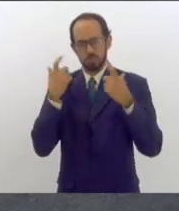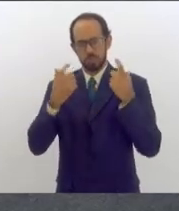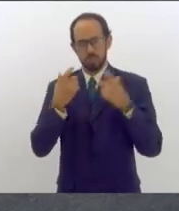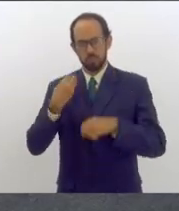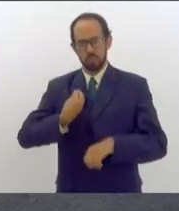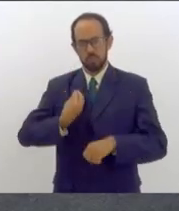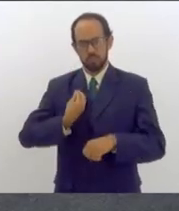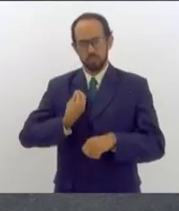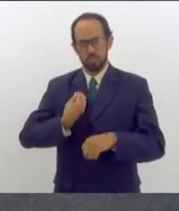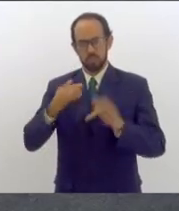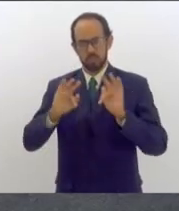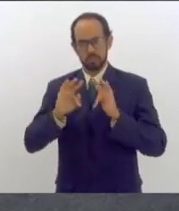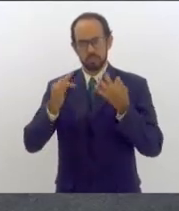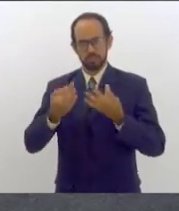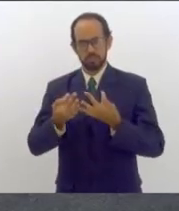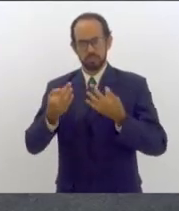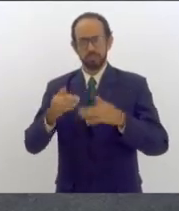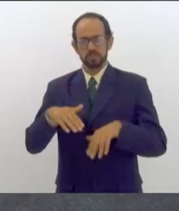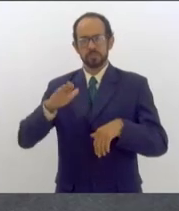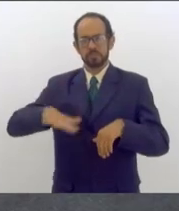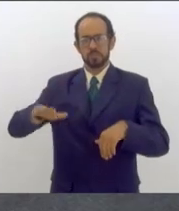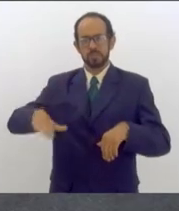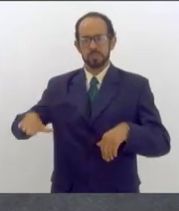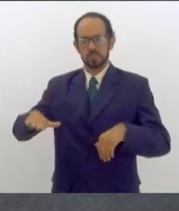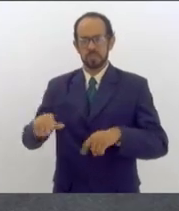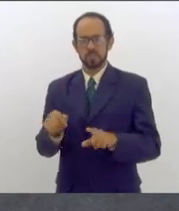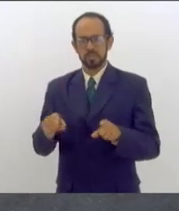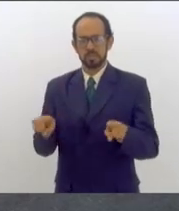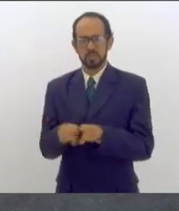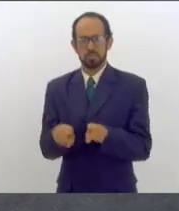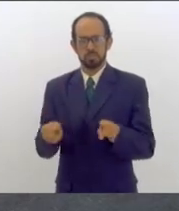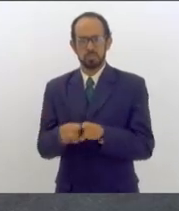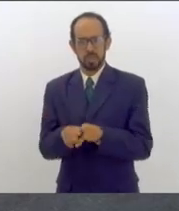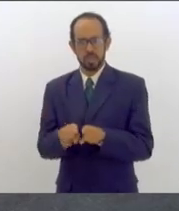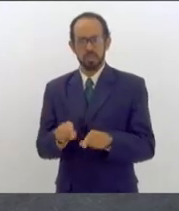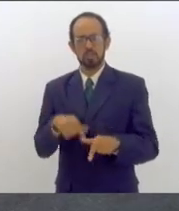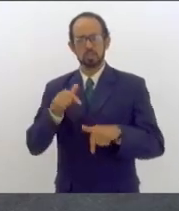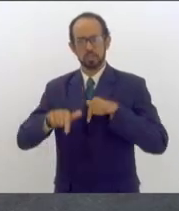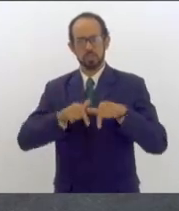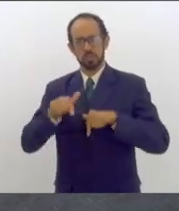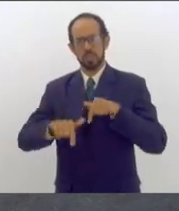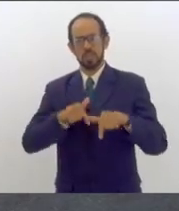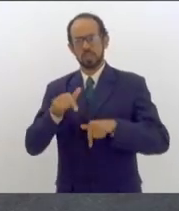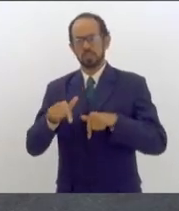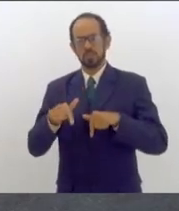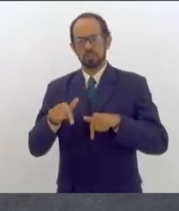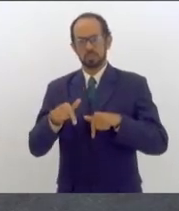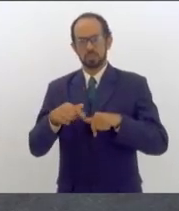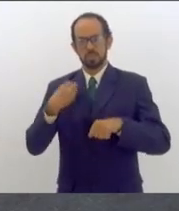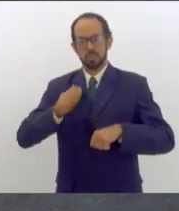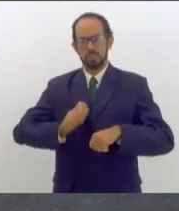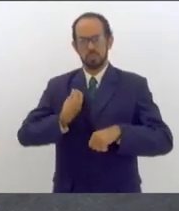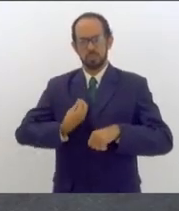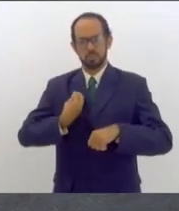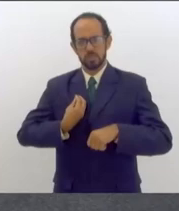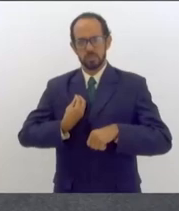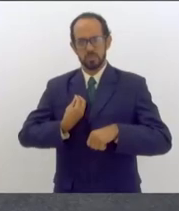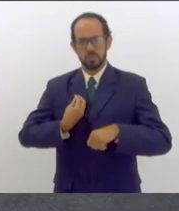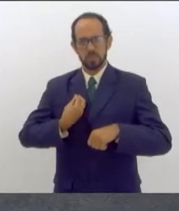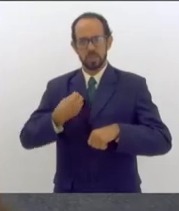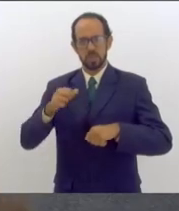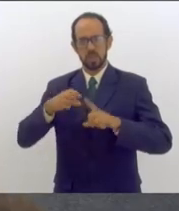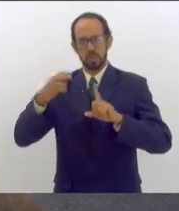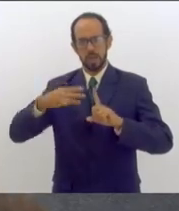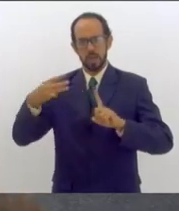vida dessas famílias com a vida dessas crianças com a vida daqueles e daquelas trabalhadores e trabalhadores que vivem no Complexo da